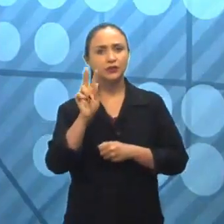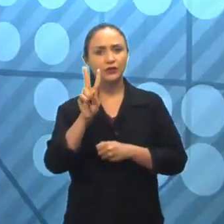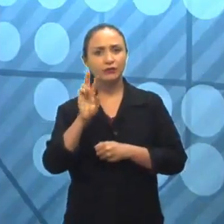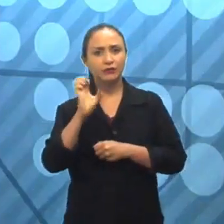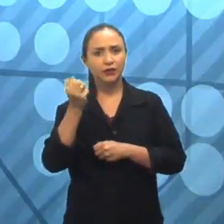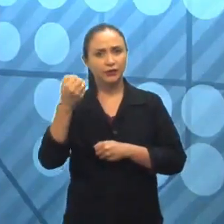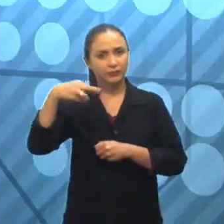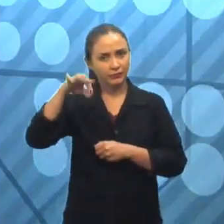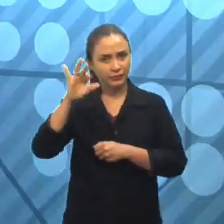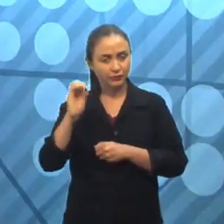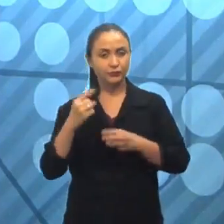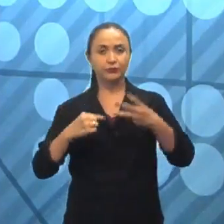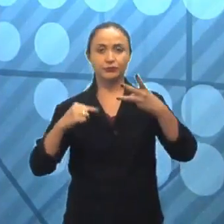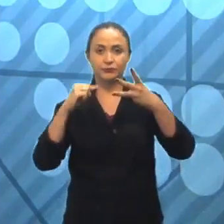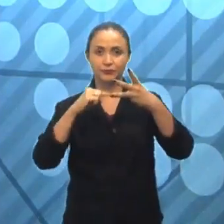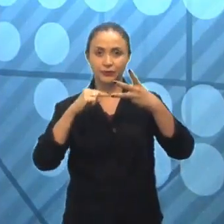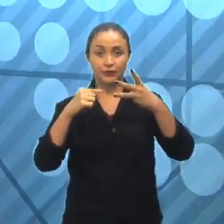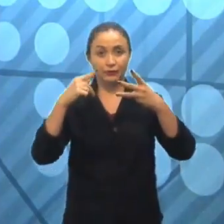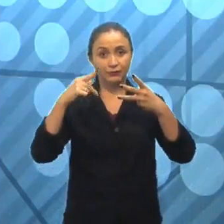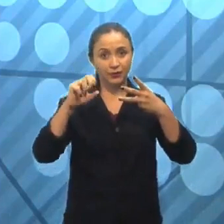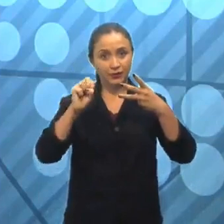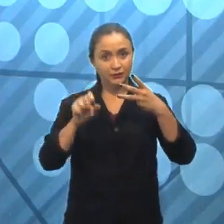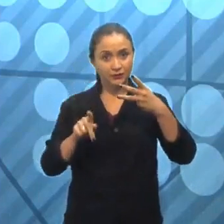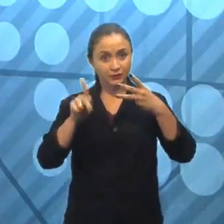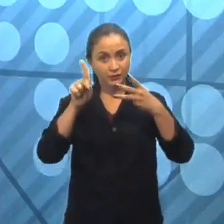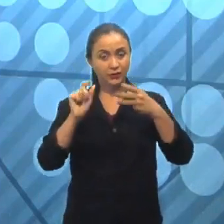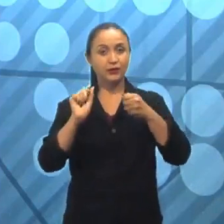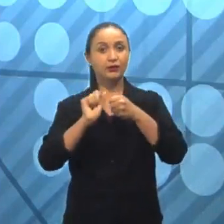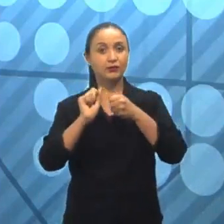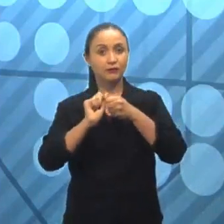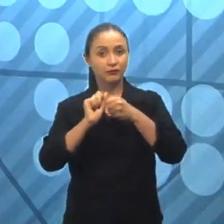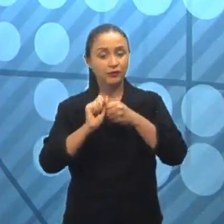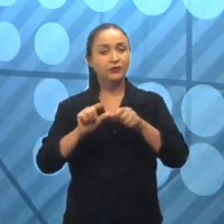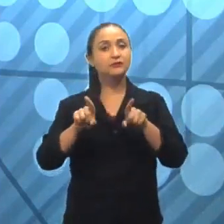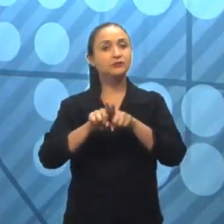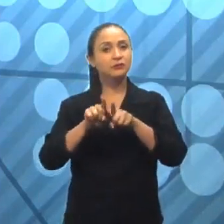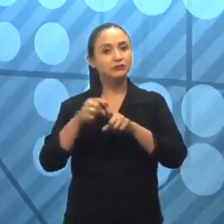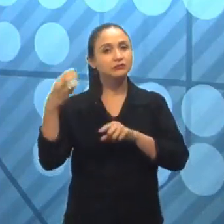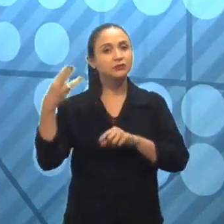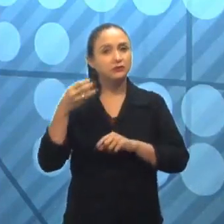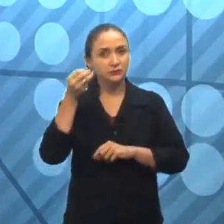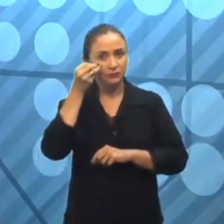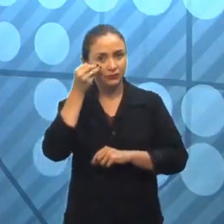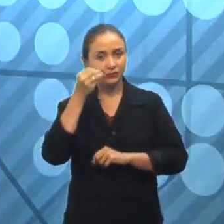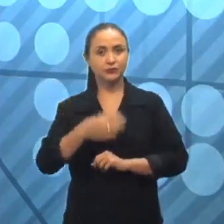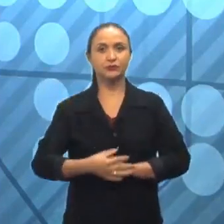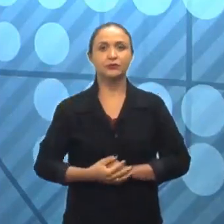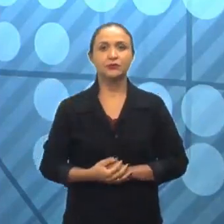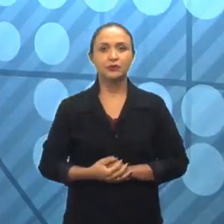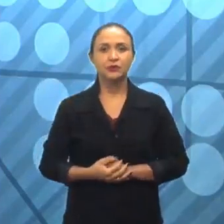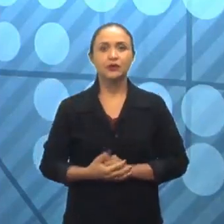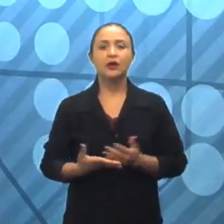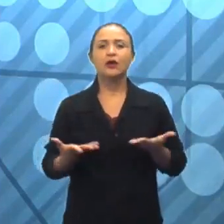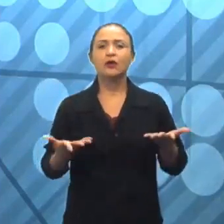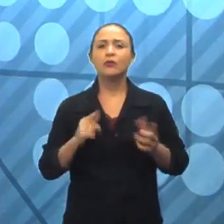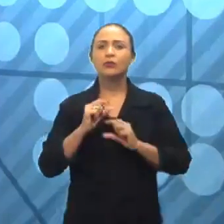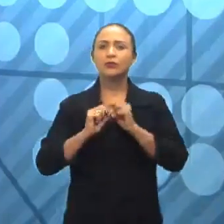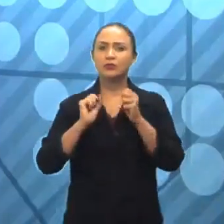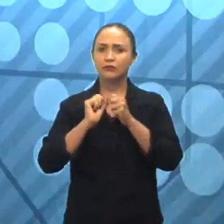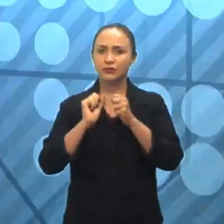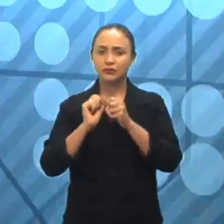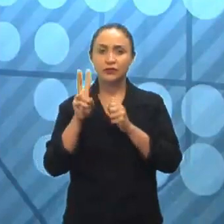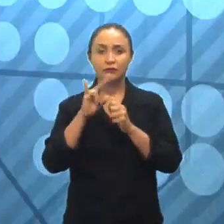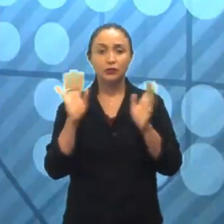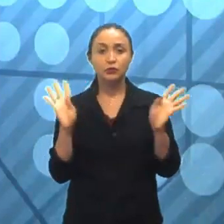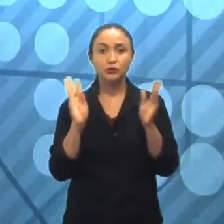segundo experimento. E a modulação PSK, que você faz o chaveamento da fase, que foi o terceiro experimento. Então, o que a gente vai fazer agora? A gente vai